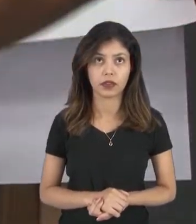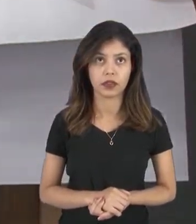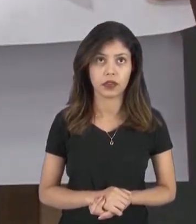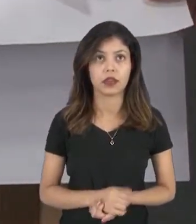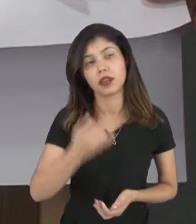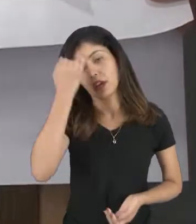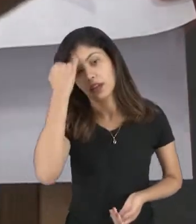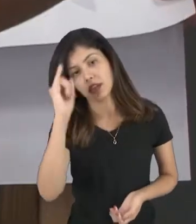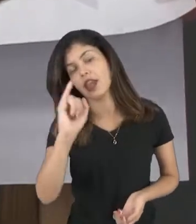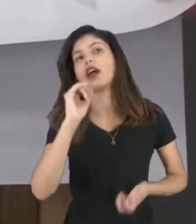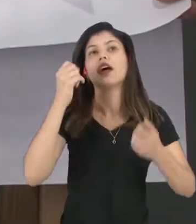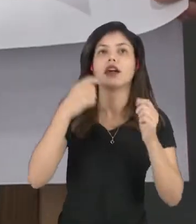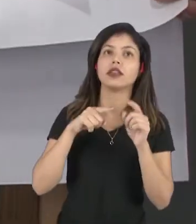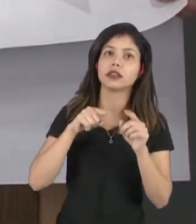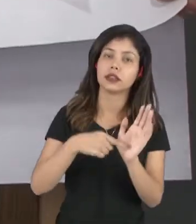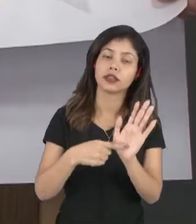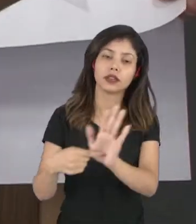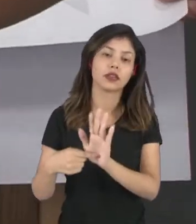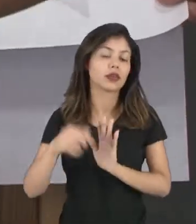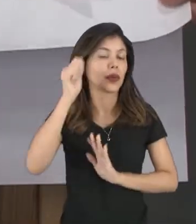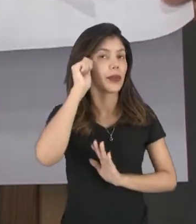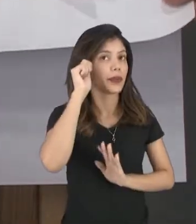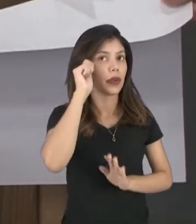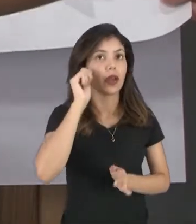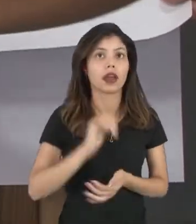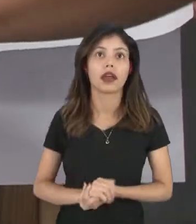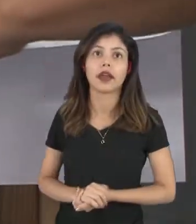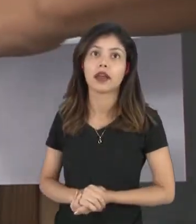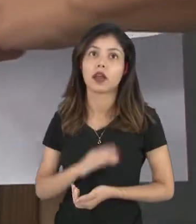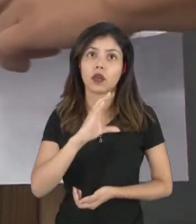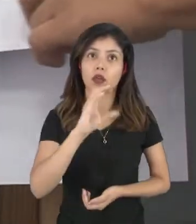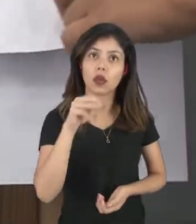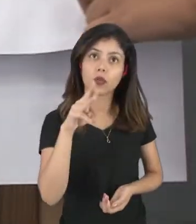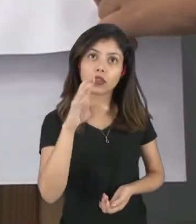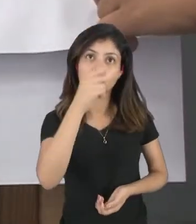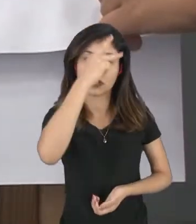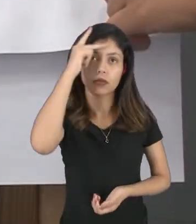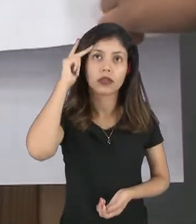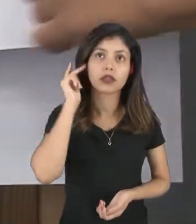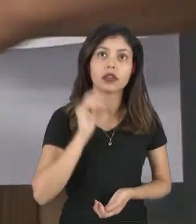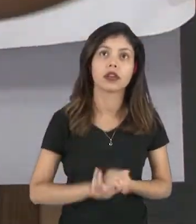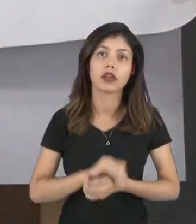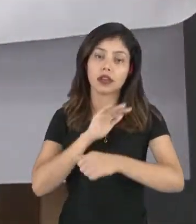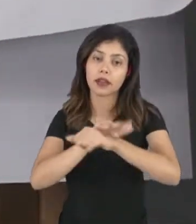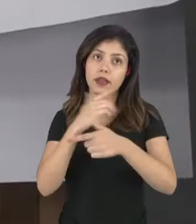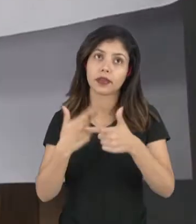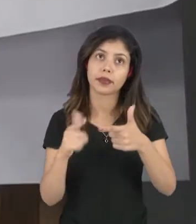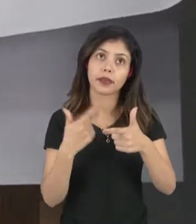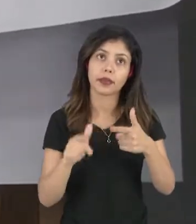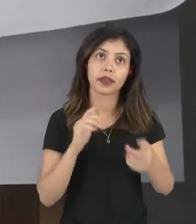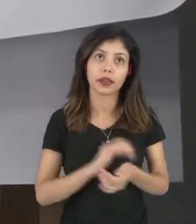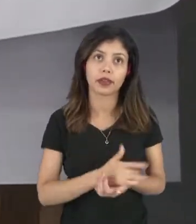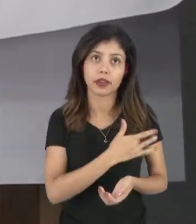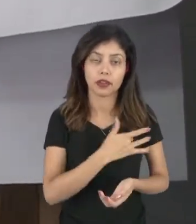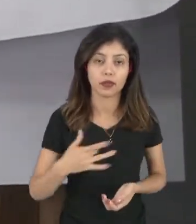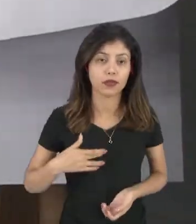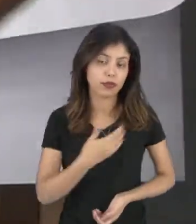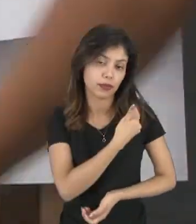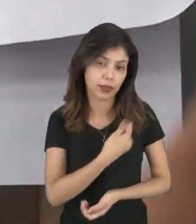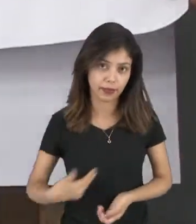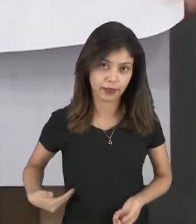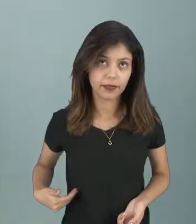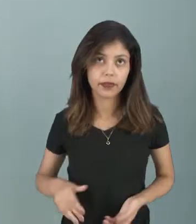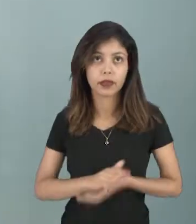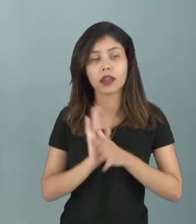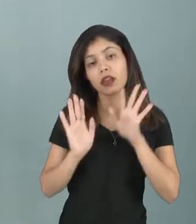A ideia defendida do autor é que o comodismo das pessoas contribuiu com os problemas na saúde pública. Às vezes